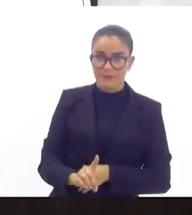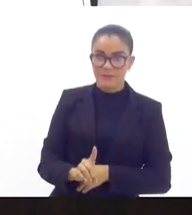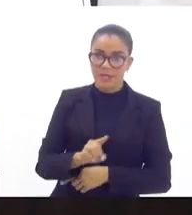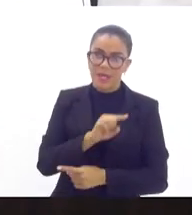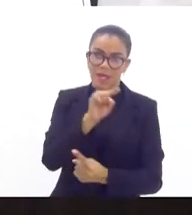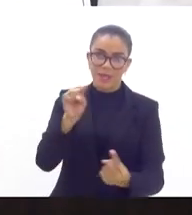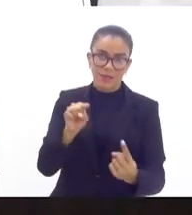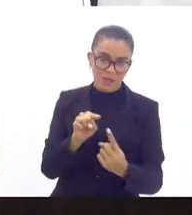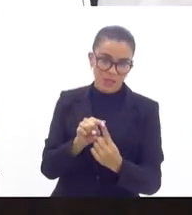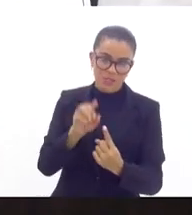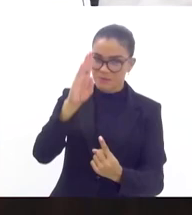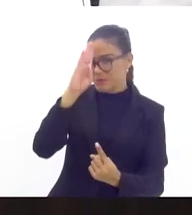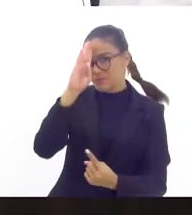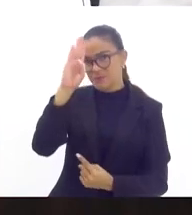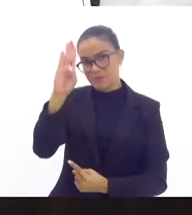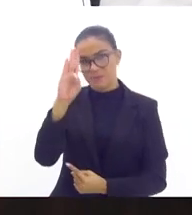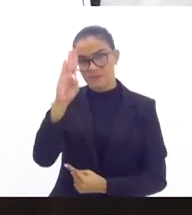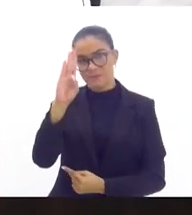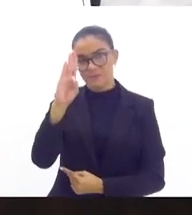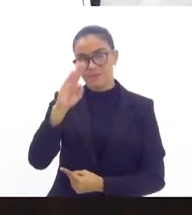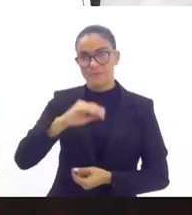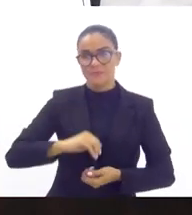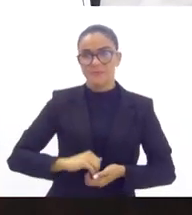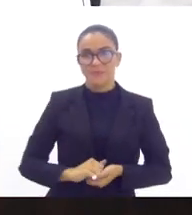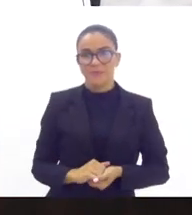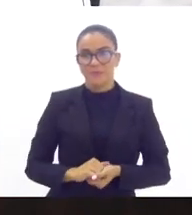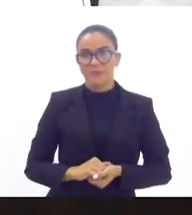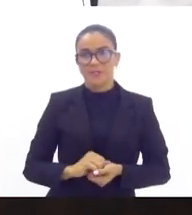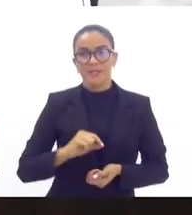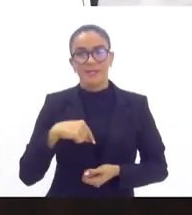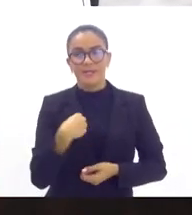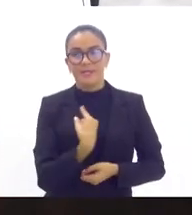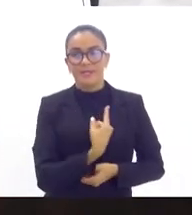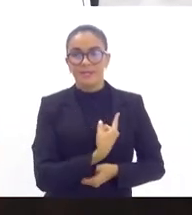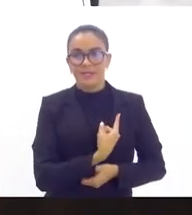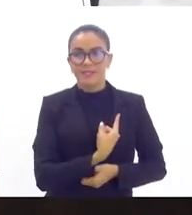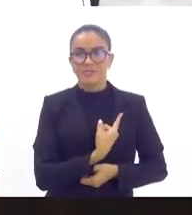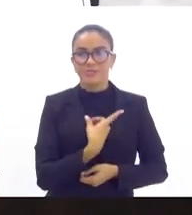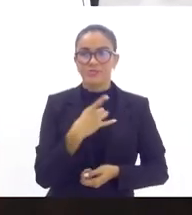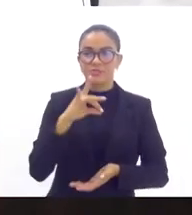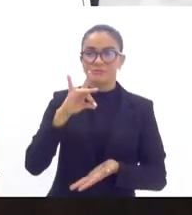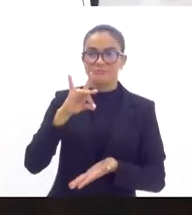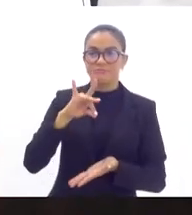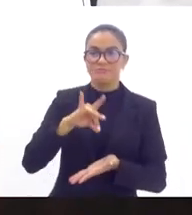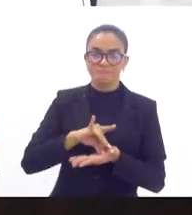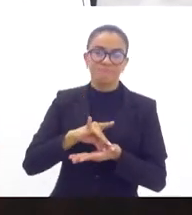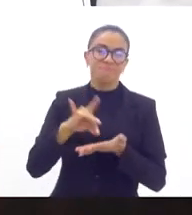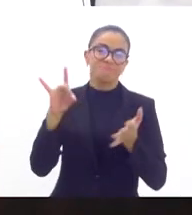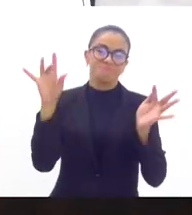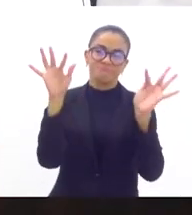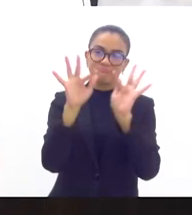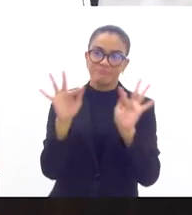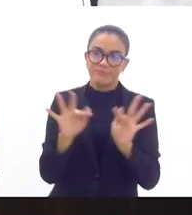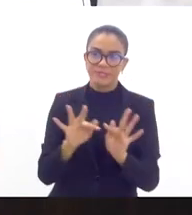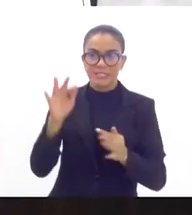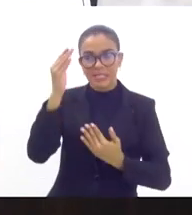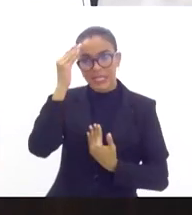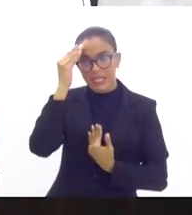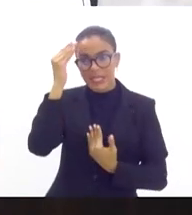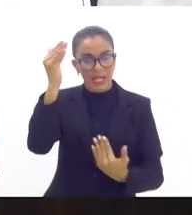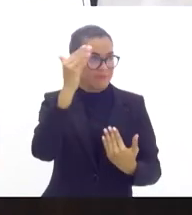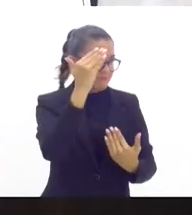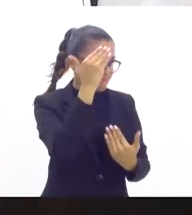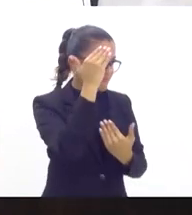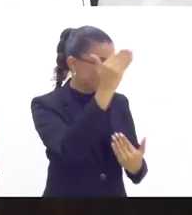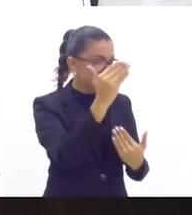nossa missão primordial e a gente tá realmente bastante feliz e grato aos deputados